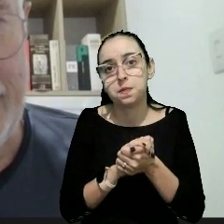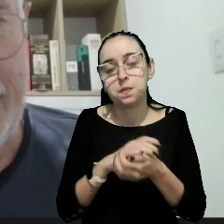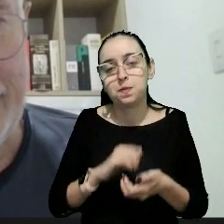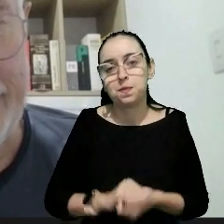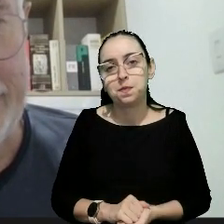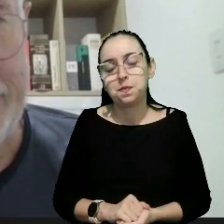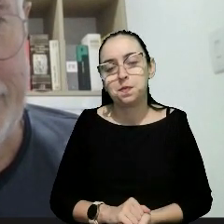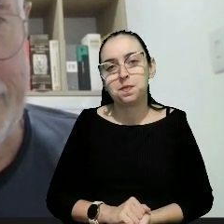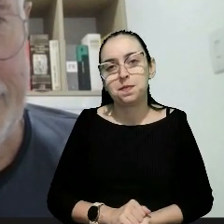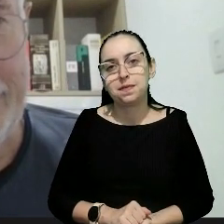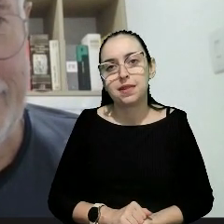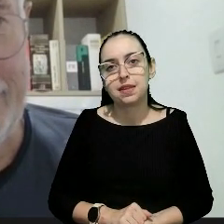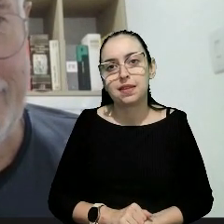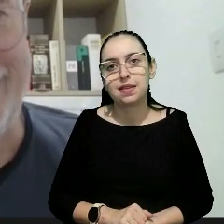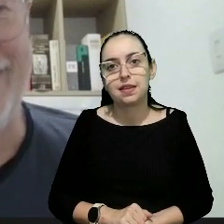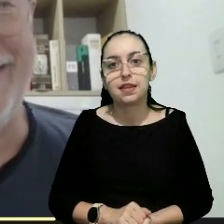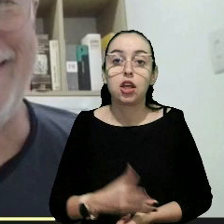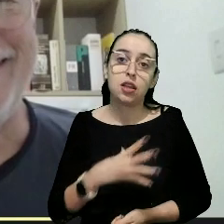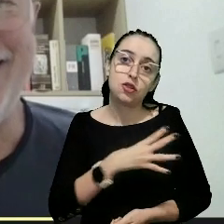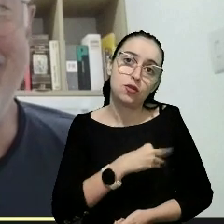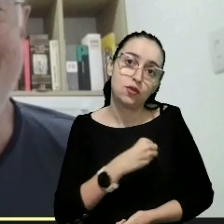Eles falam: minha esposa,